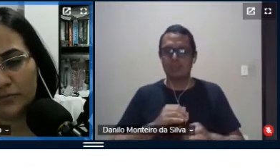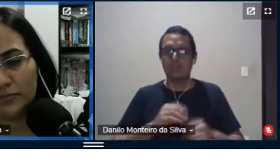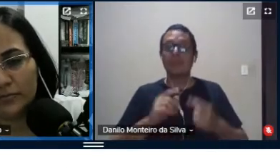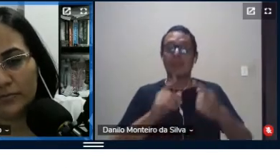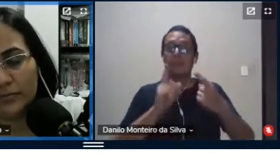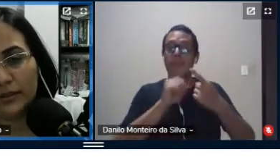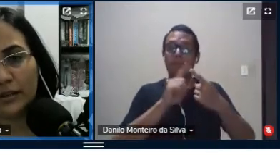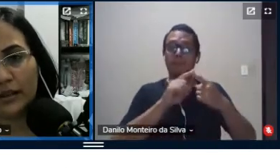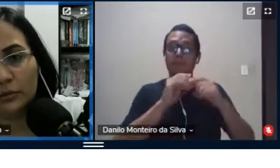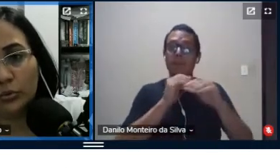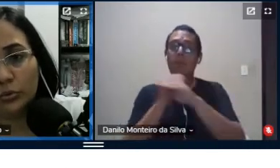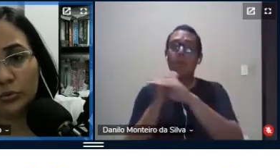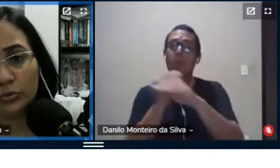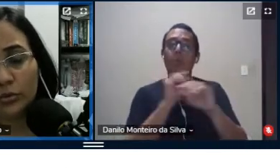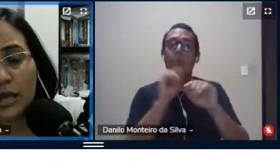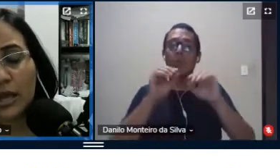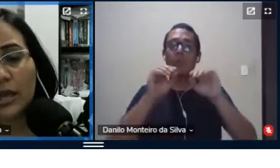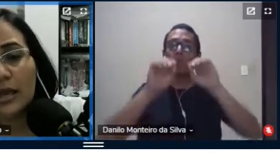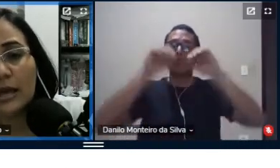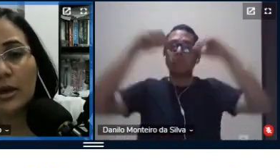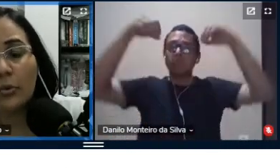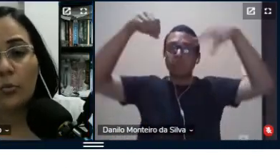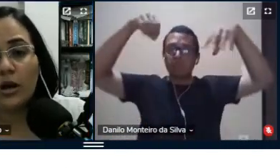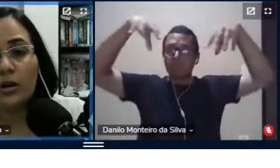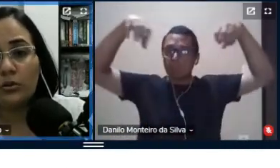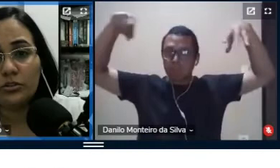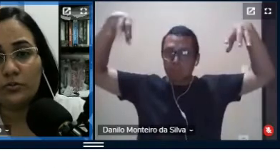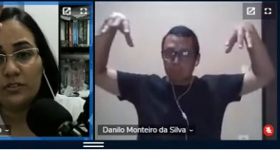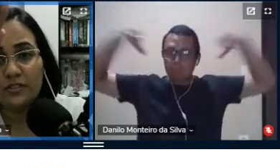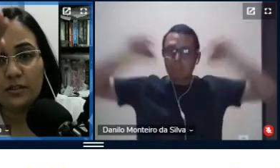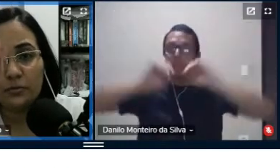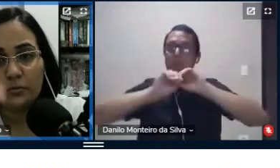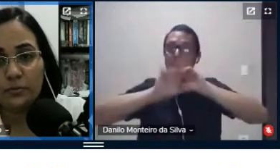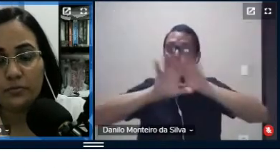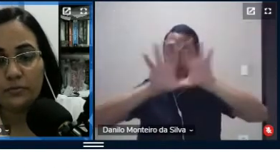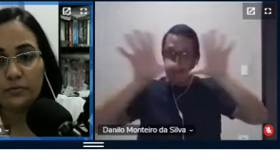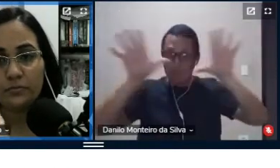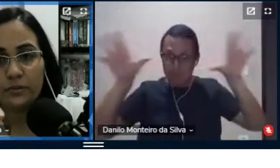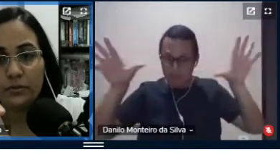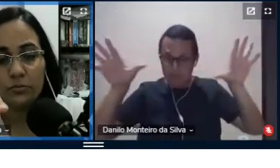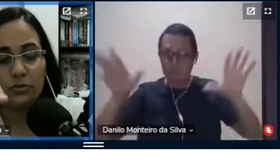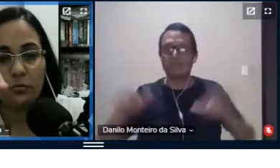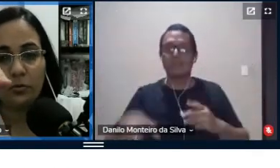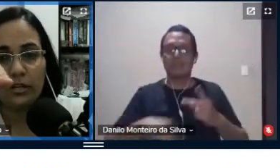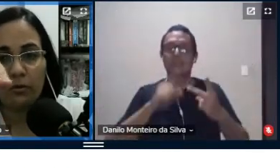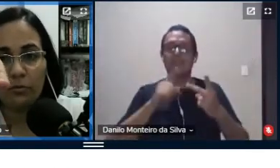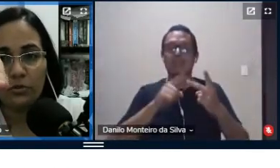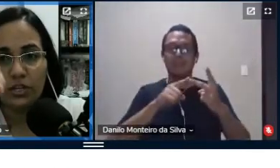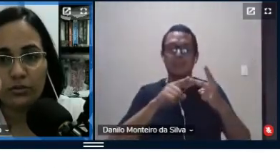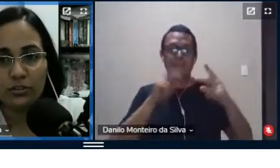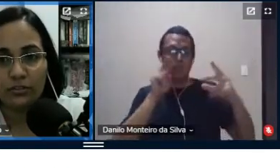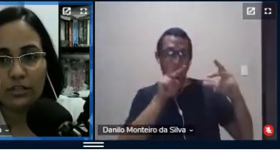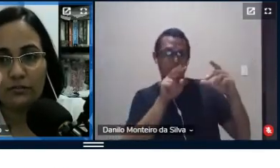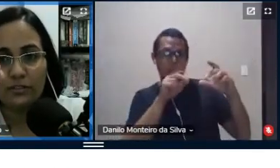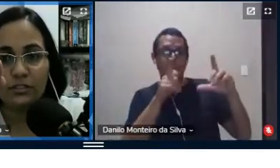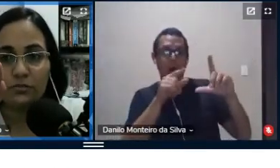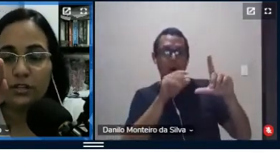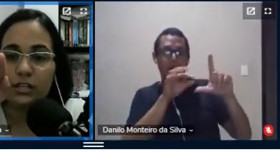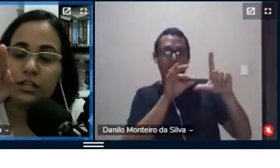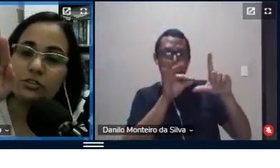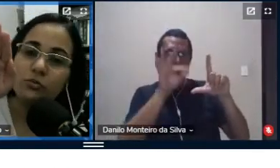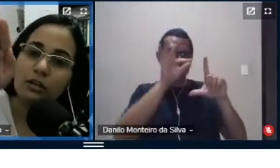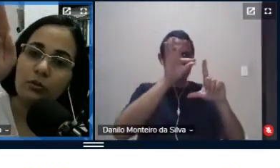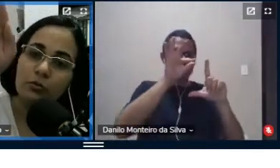tem, a luz, o ângulo de visão. Então, se eu olhar o objeto assim, vai